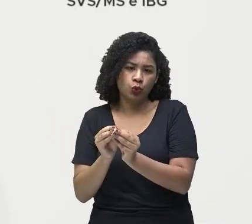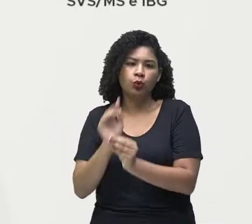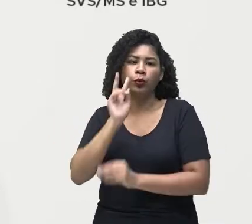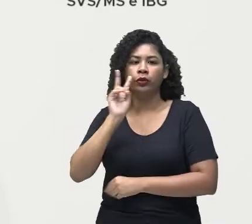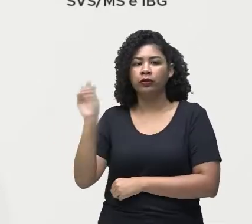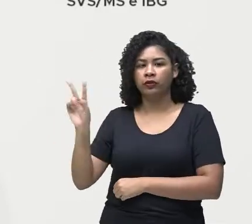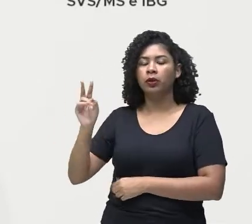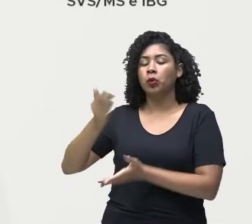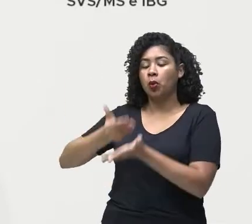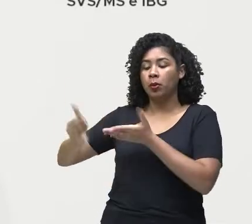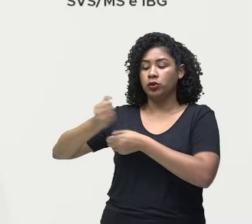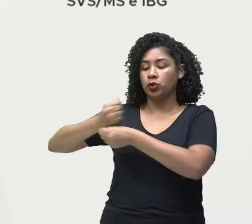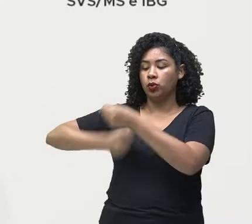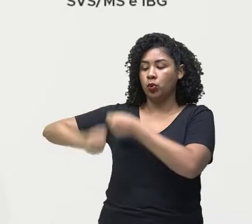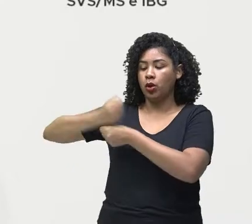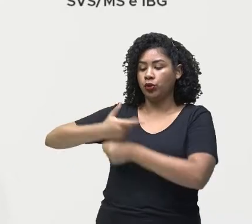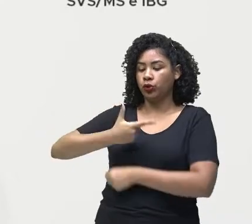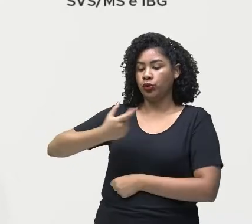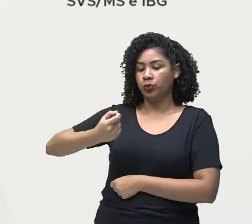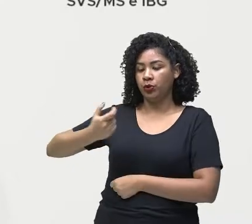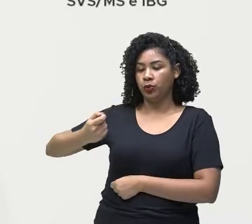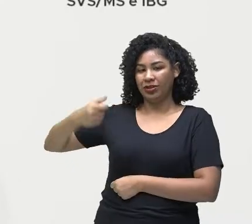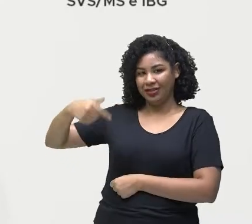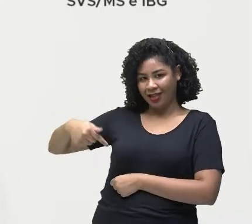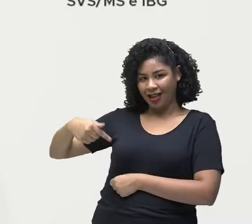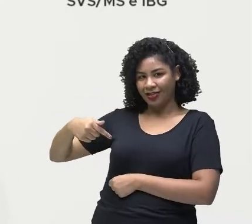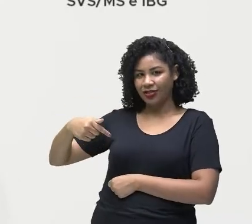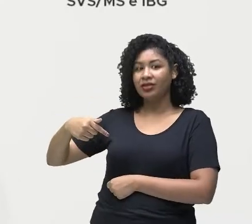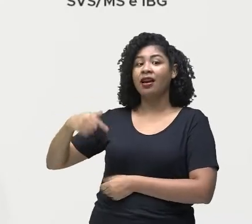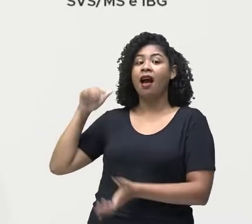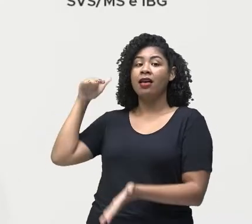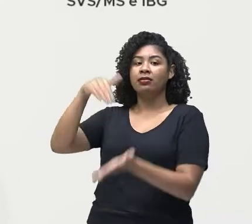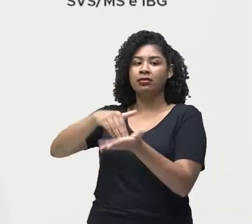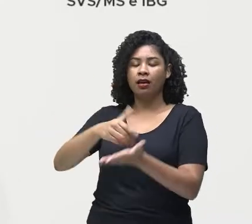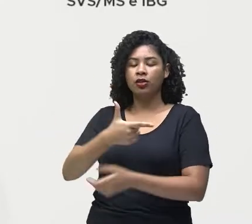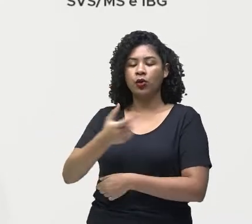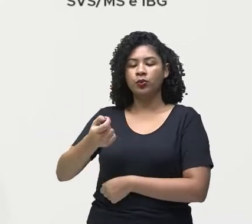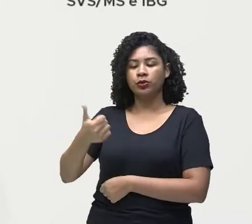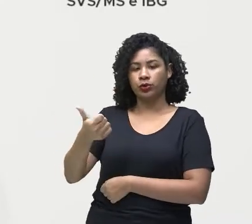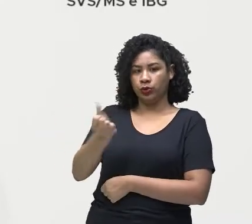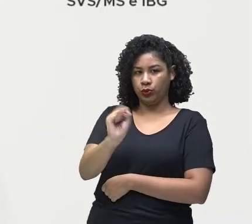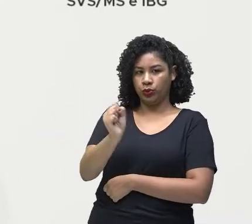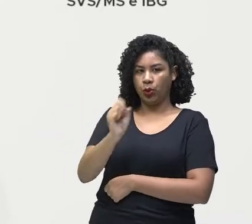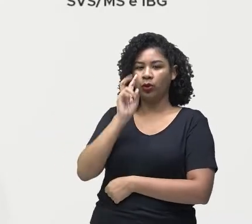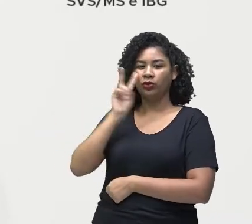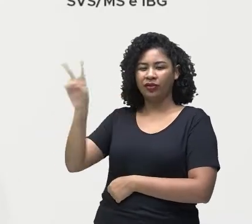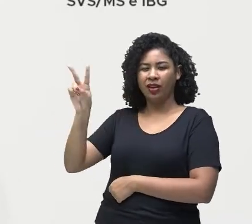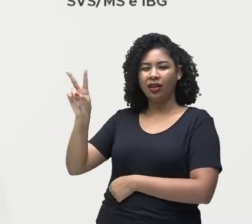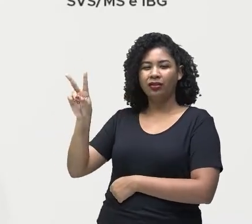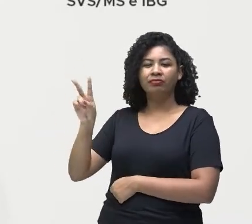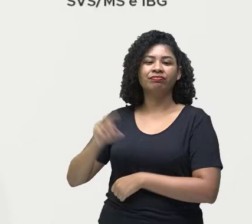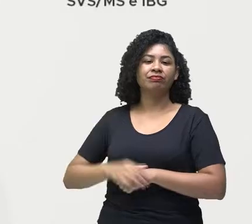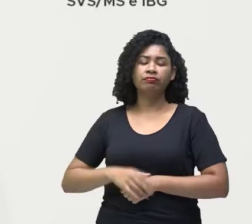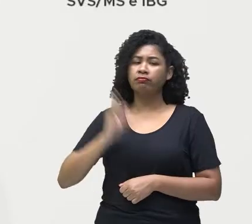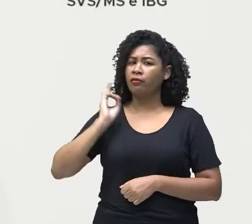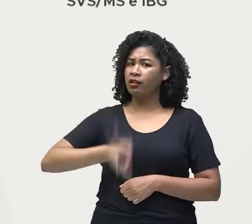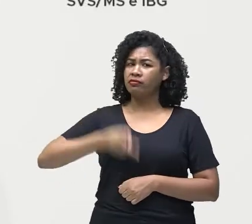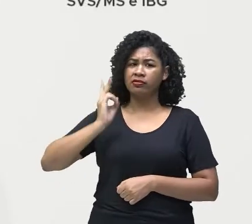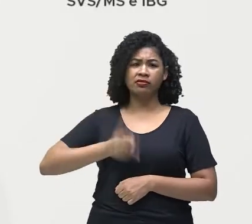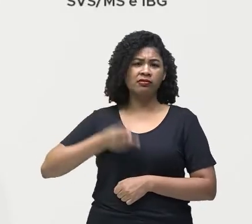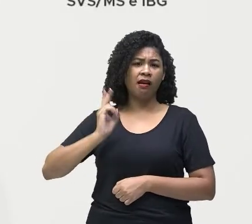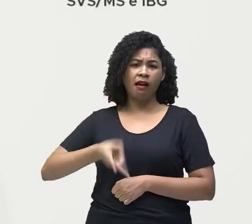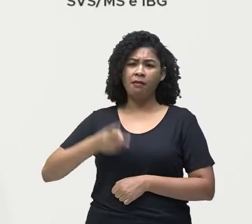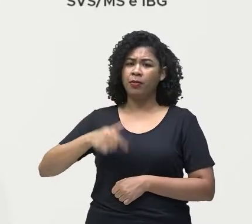2007 até 2018. A incidência da malária no país. E observem que ela sempre